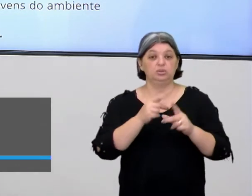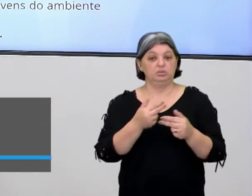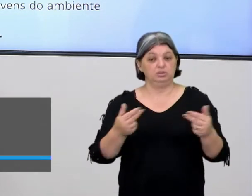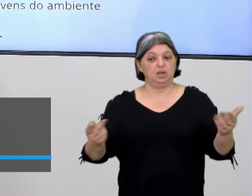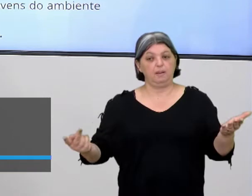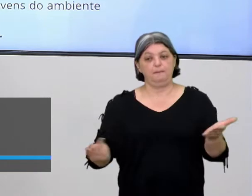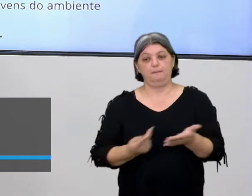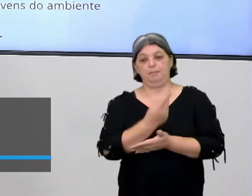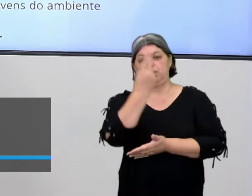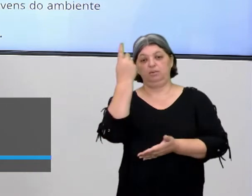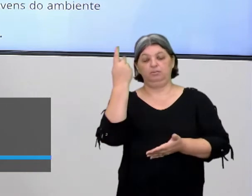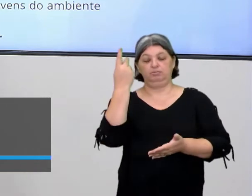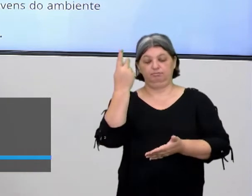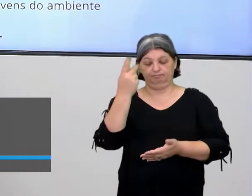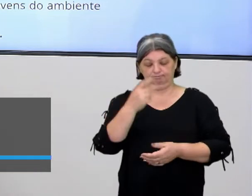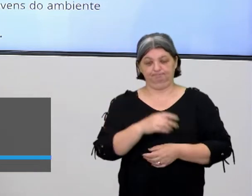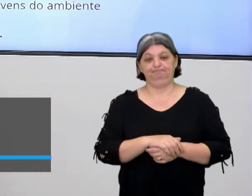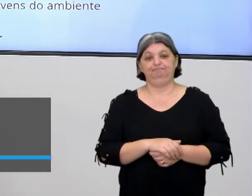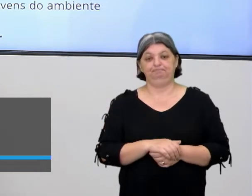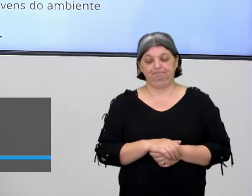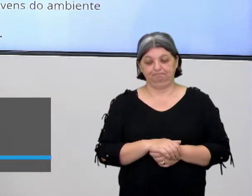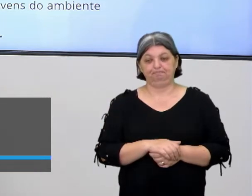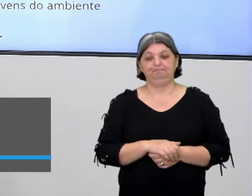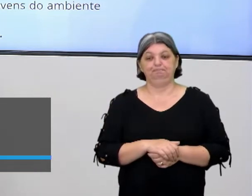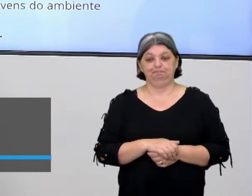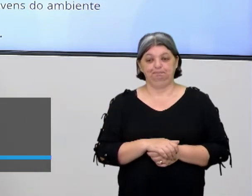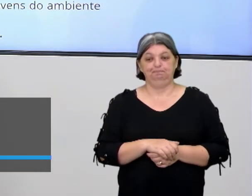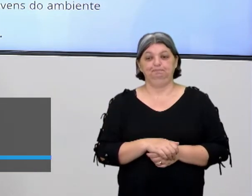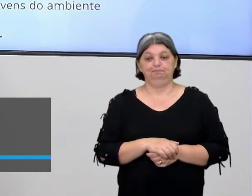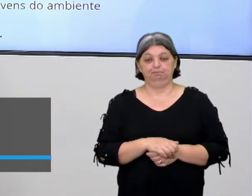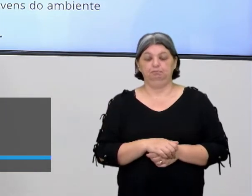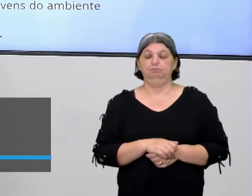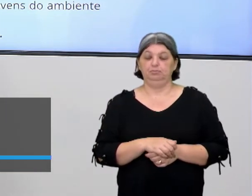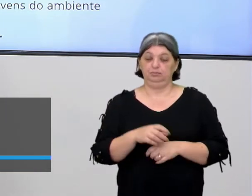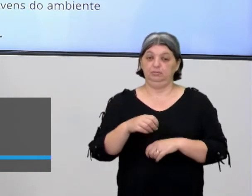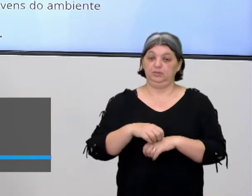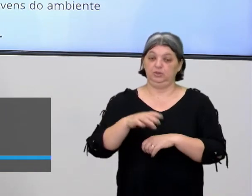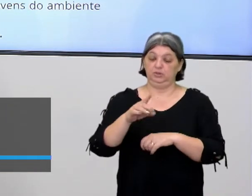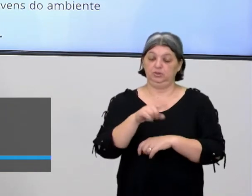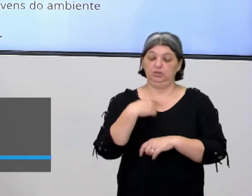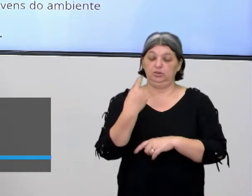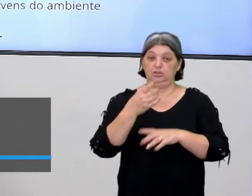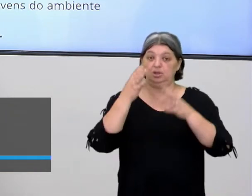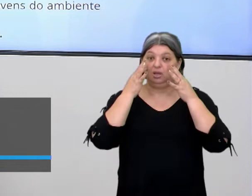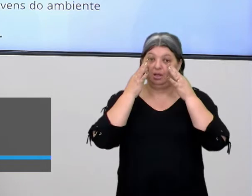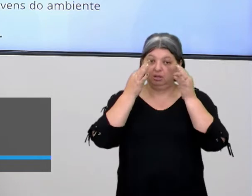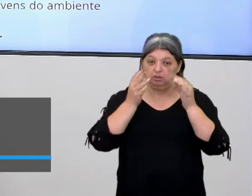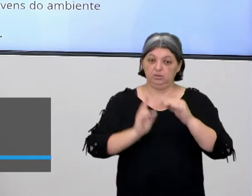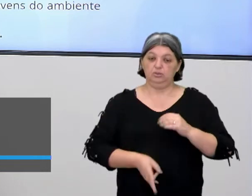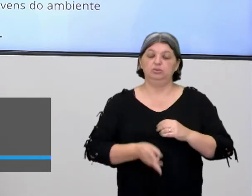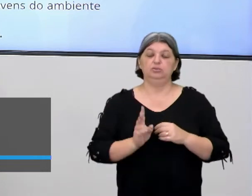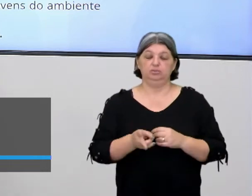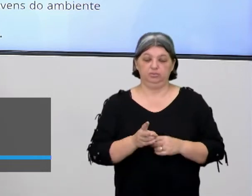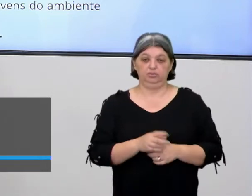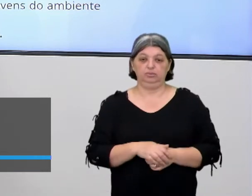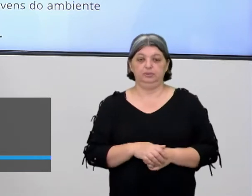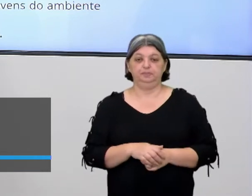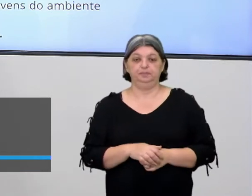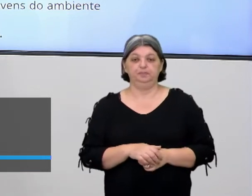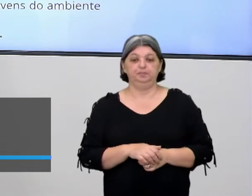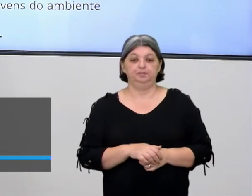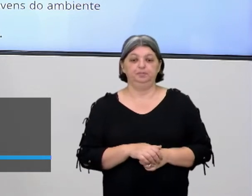pandemia foi uma tragédia, né, e aí cabe o alerta aí para a gente continuar atento também, né, em